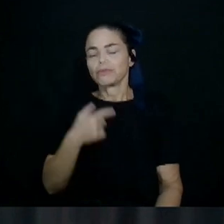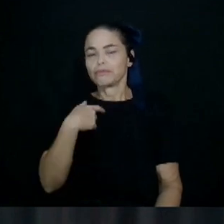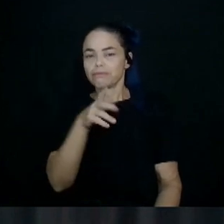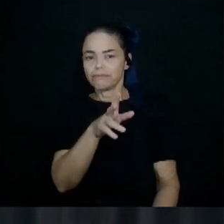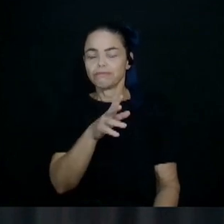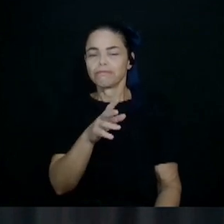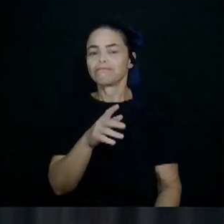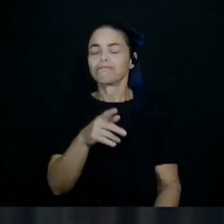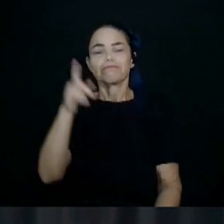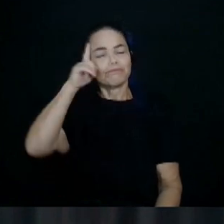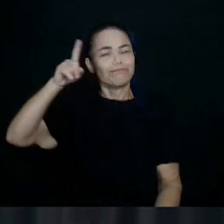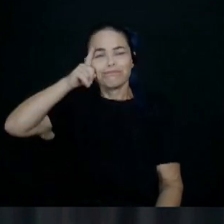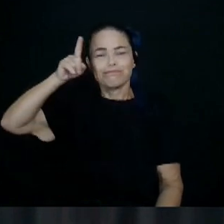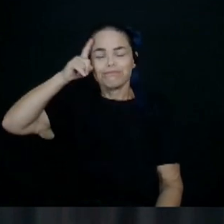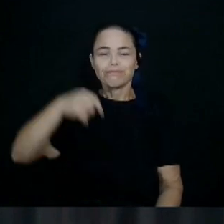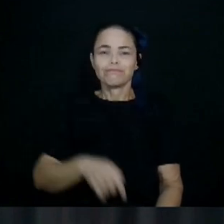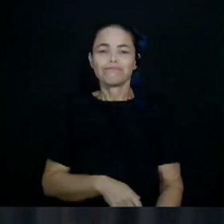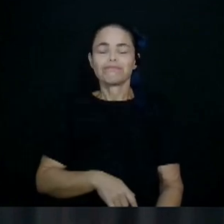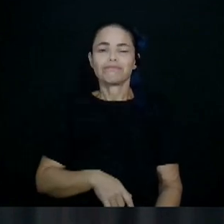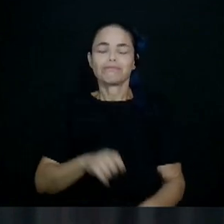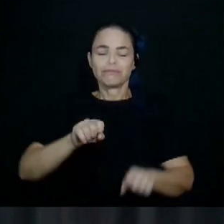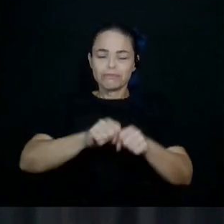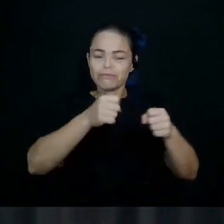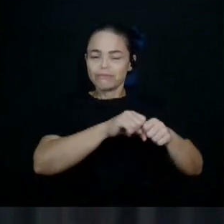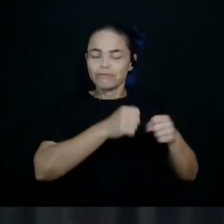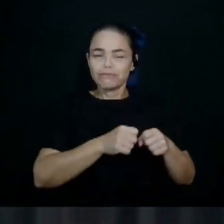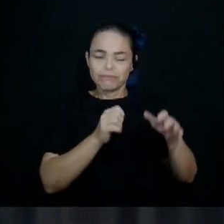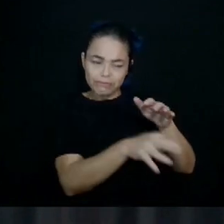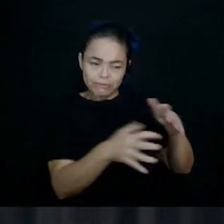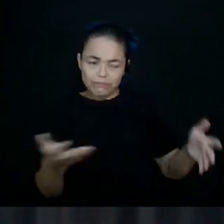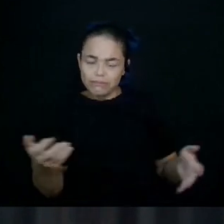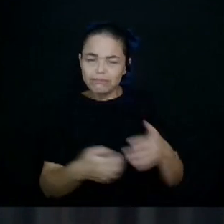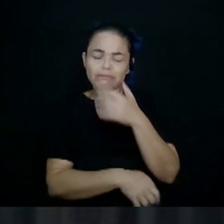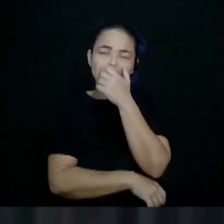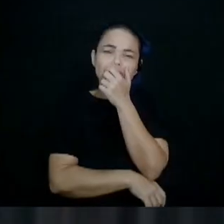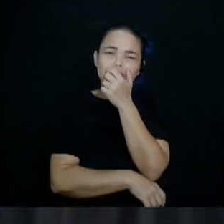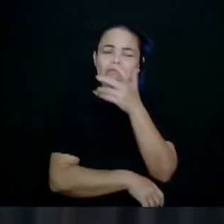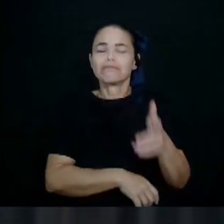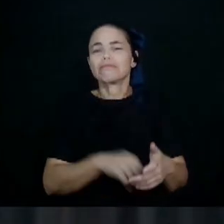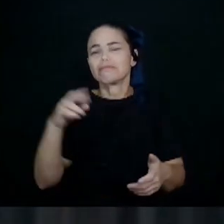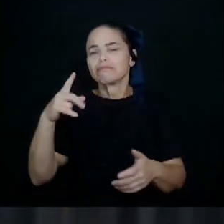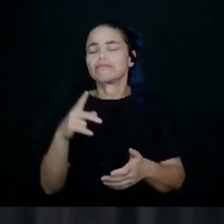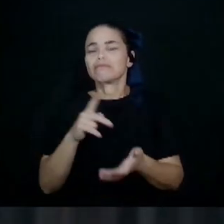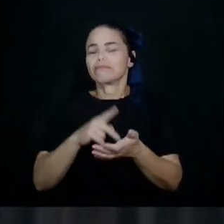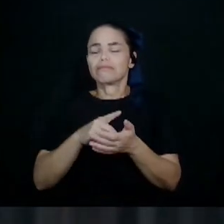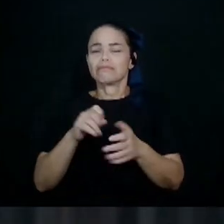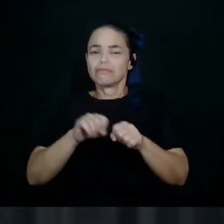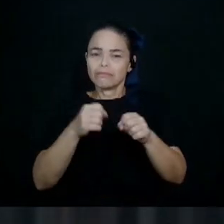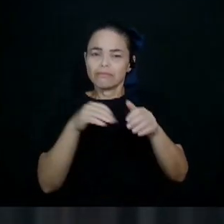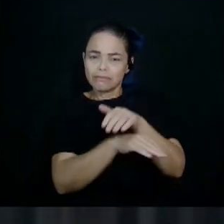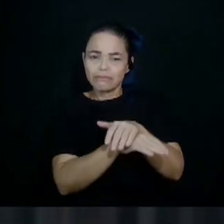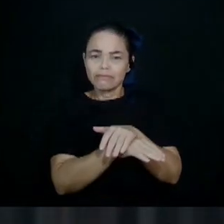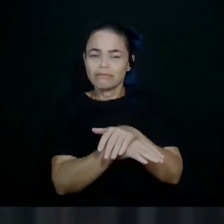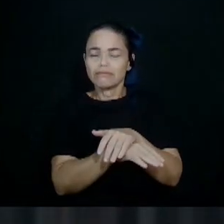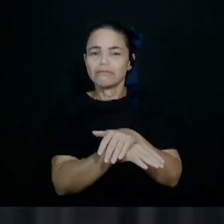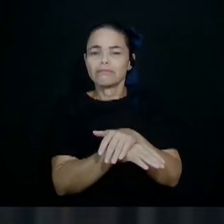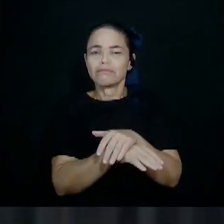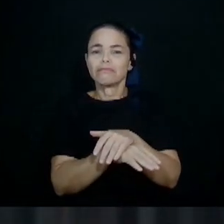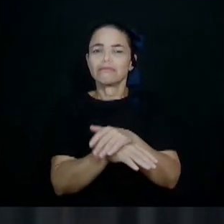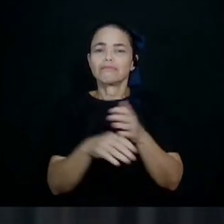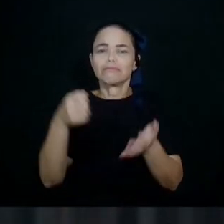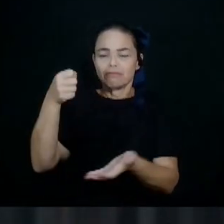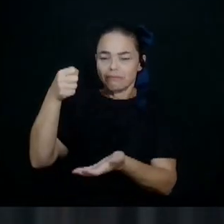rotina, todos os itens quebrados eu vou guardar, né? Ou não, realmente, eu vou guardar aqui essa jarra, depois eu